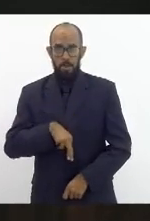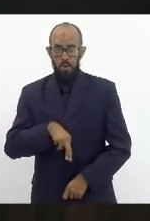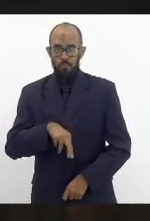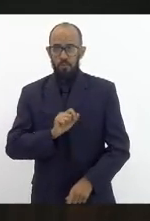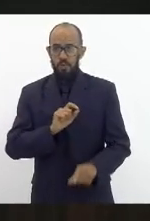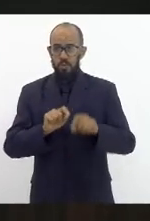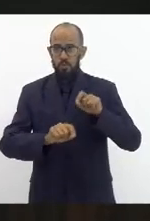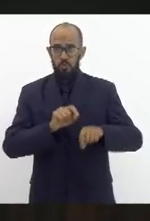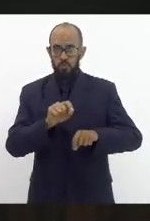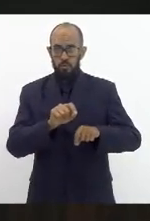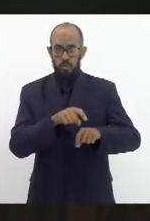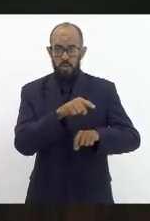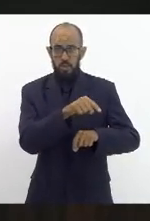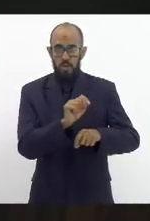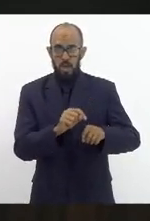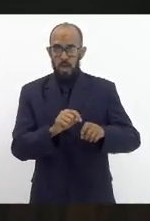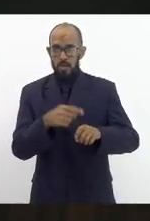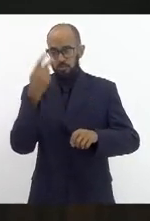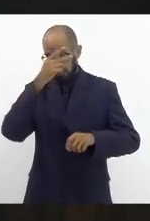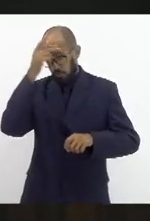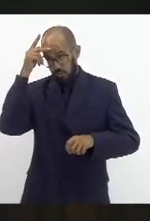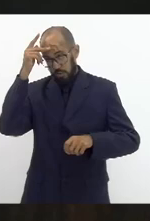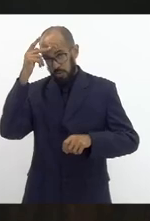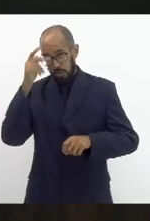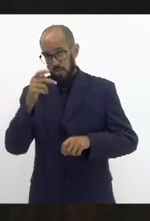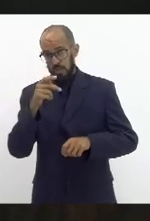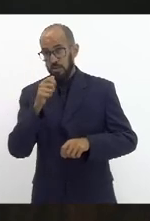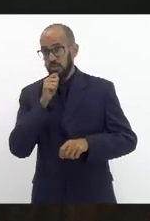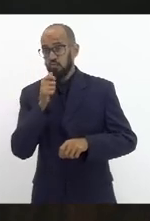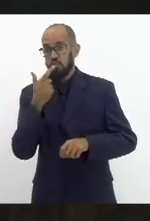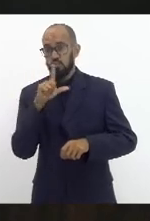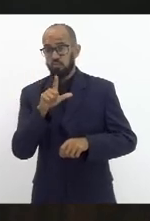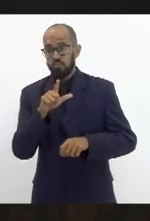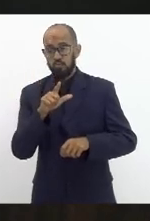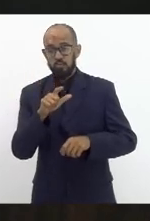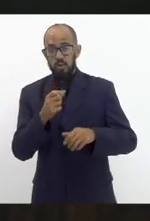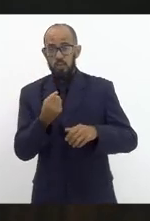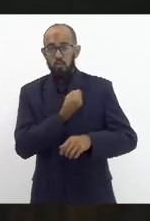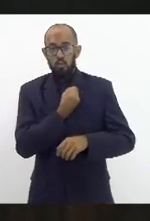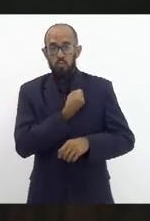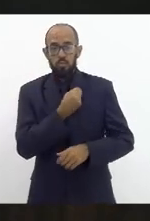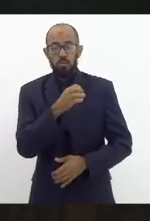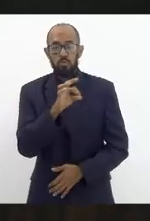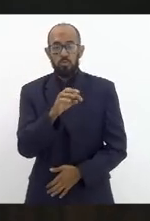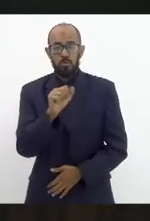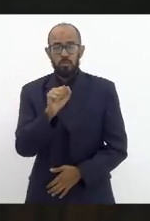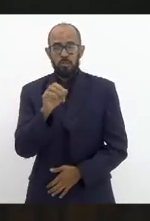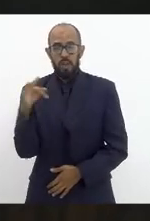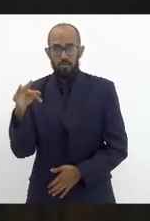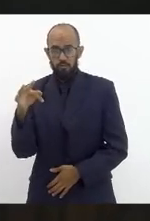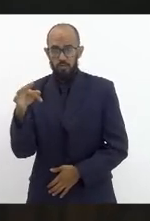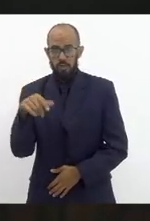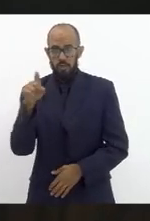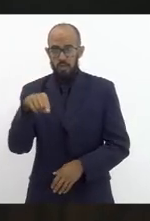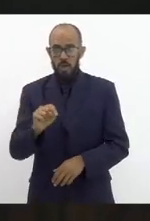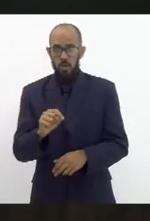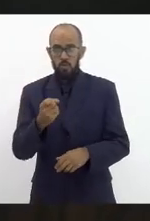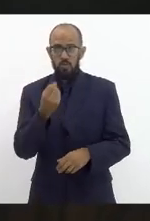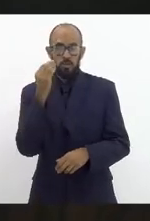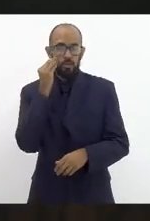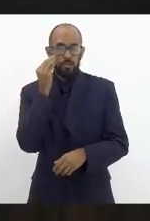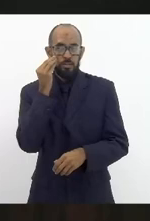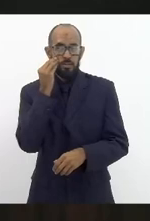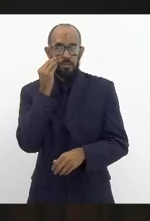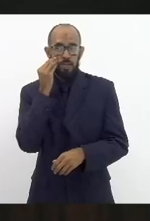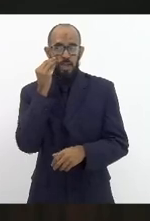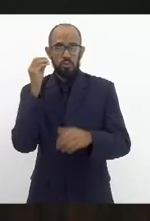barreira reprova aqueles que não ficaram dentro do número previsto para o TAF, que é o teste de aptidão física. E